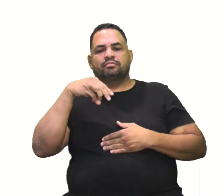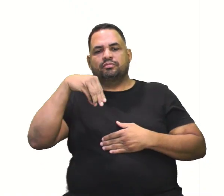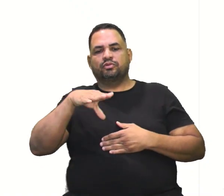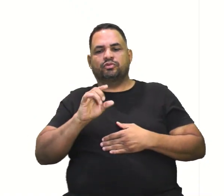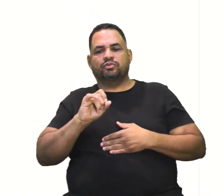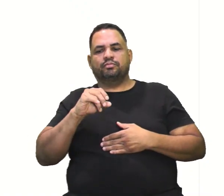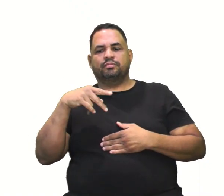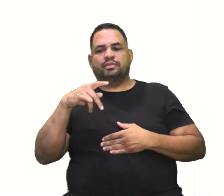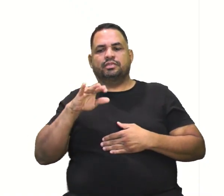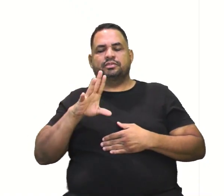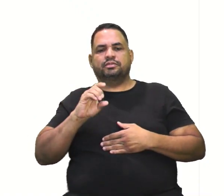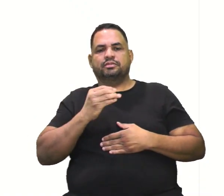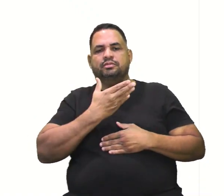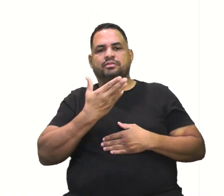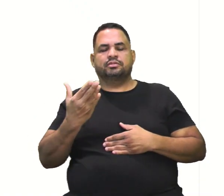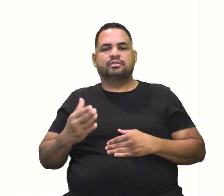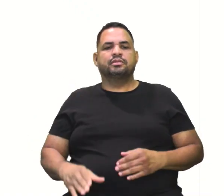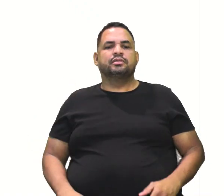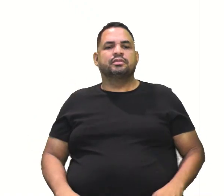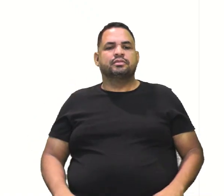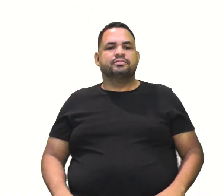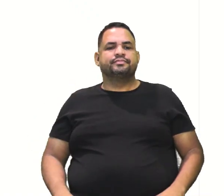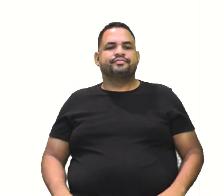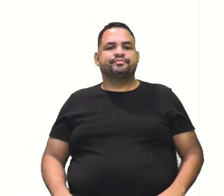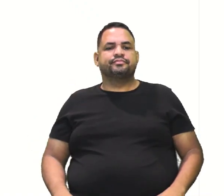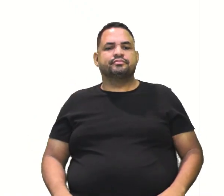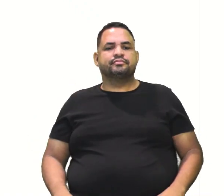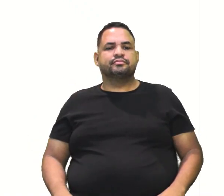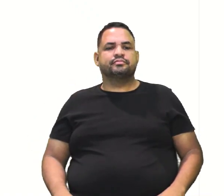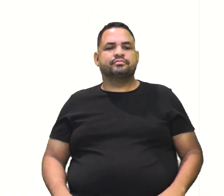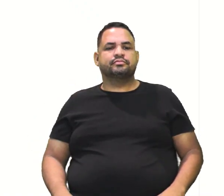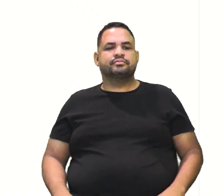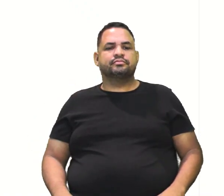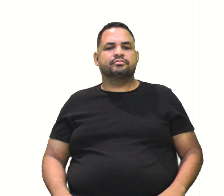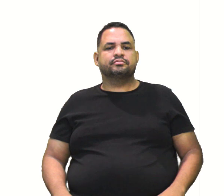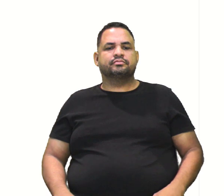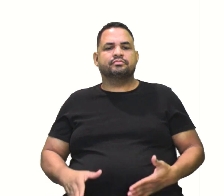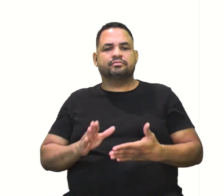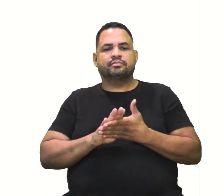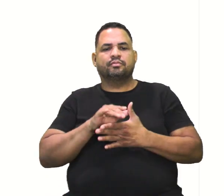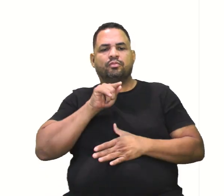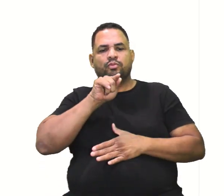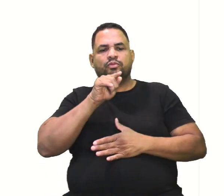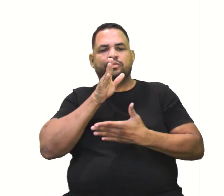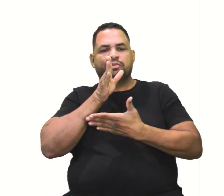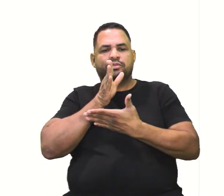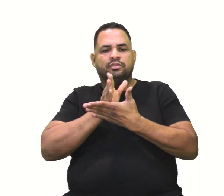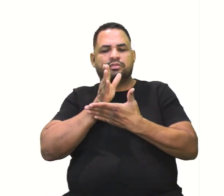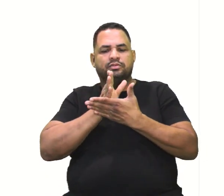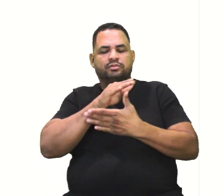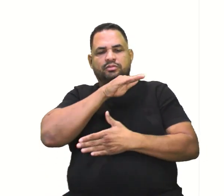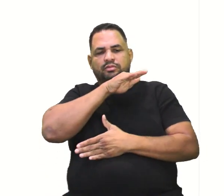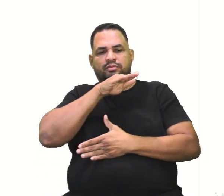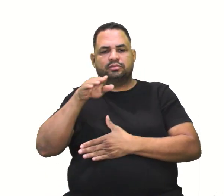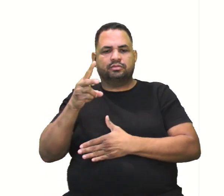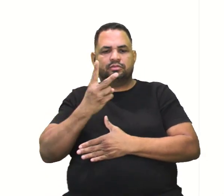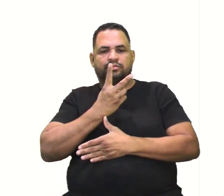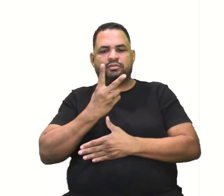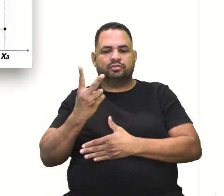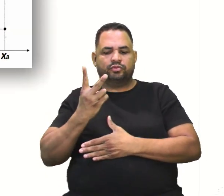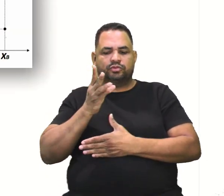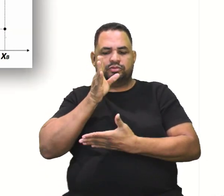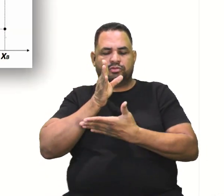pontos. Bom, o ponto médio é aquele segmento, aquele ponto que vai dividir a nossa reta em